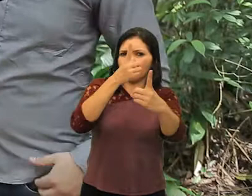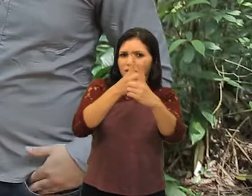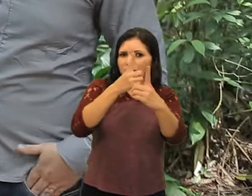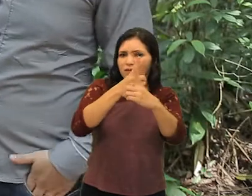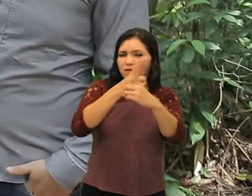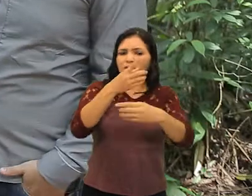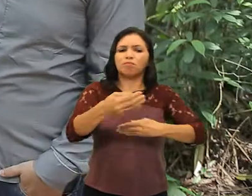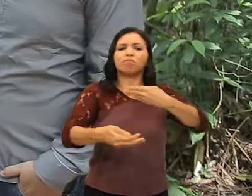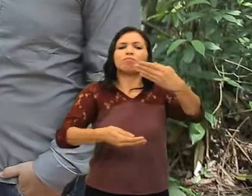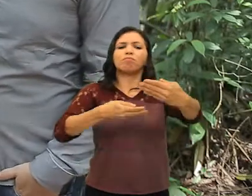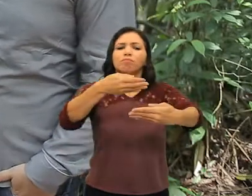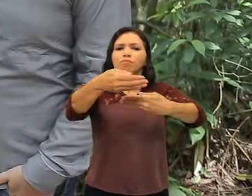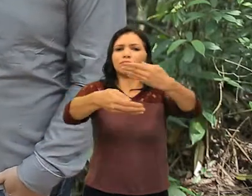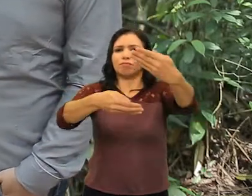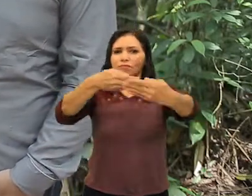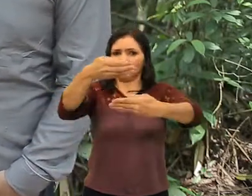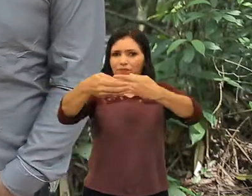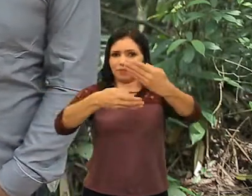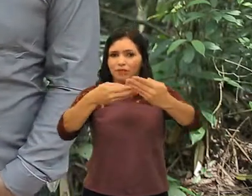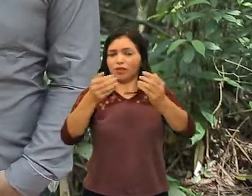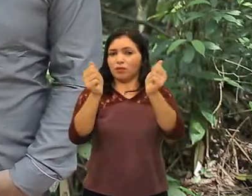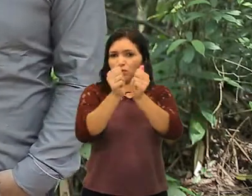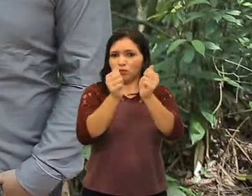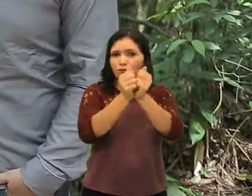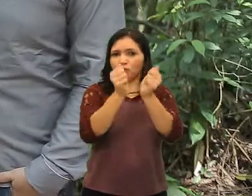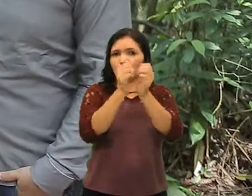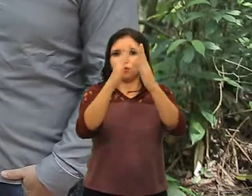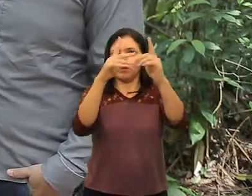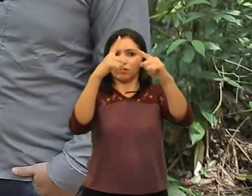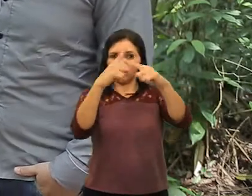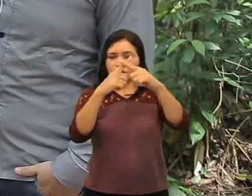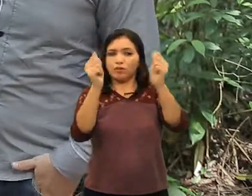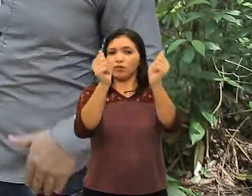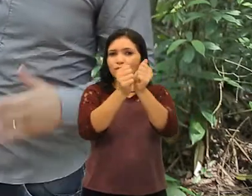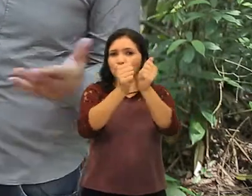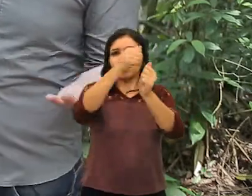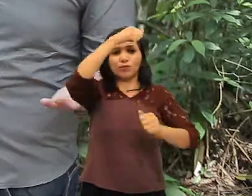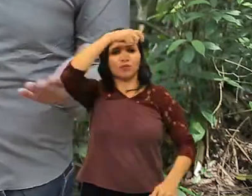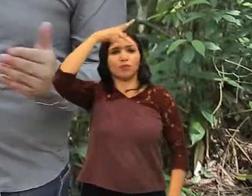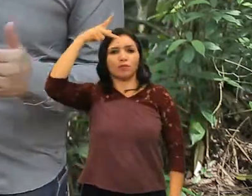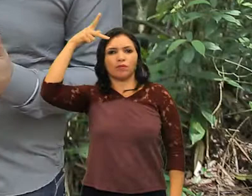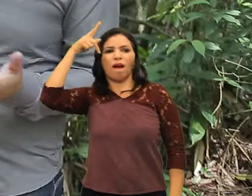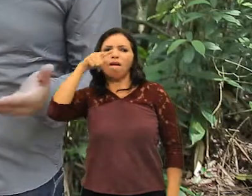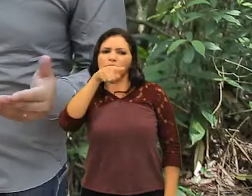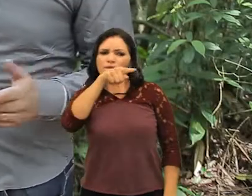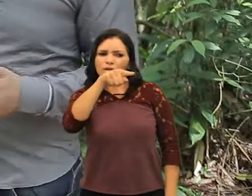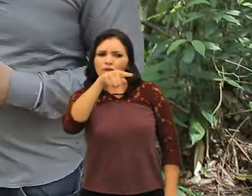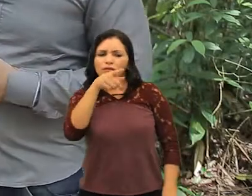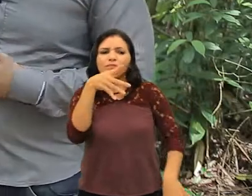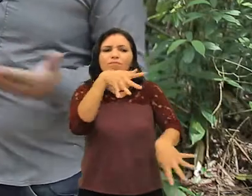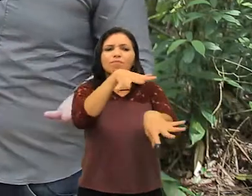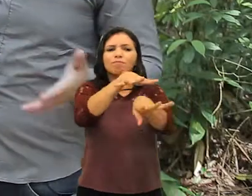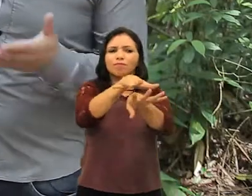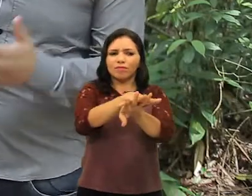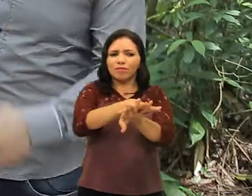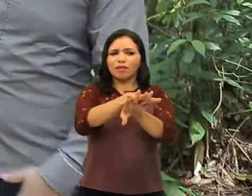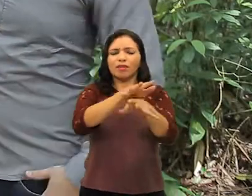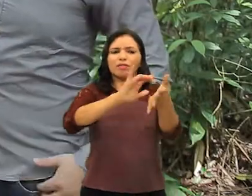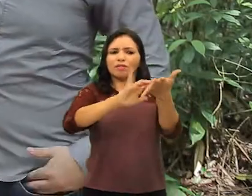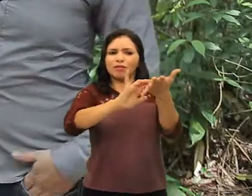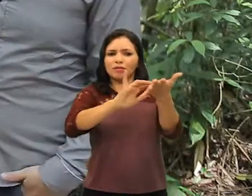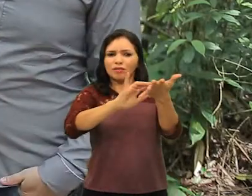promovidos aí entre a Igreja Católica e a Câmara Municipal. Você que integra aí a Secretaria de Urbanismo